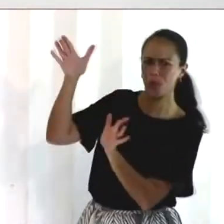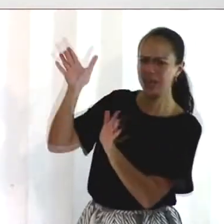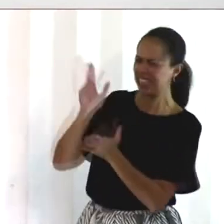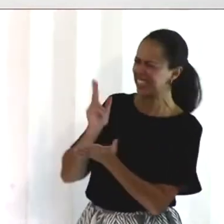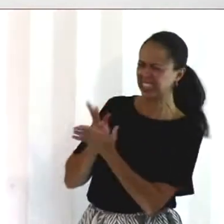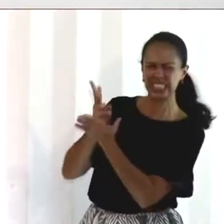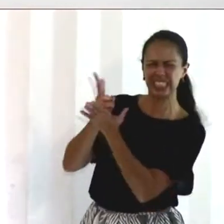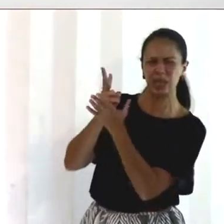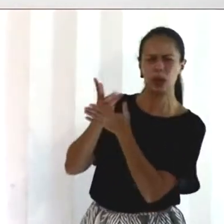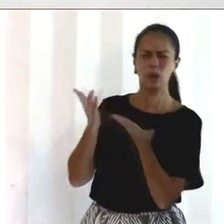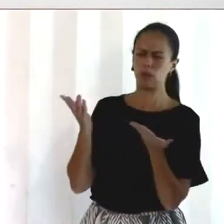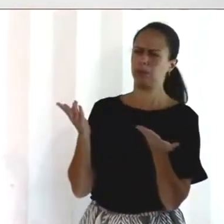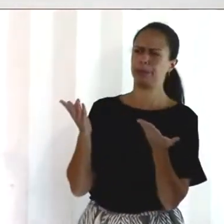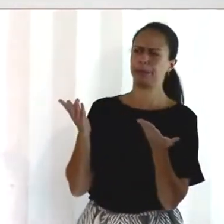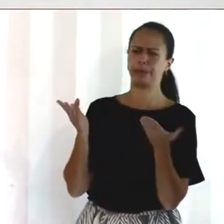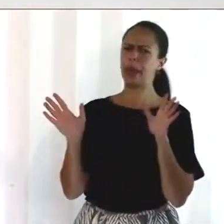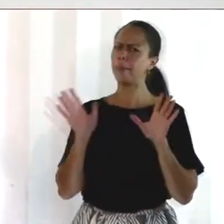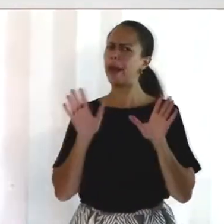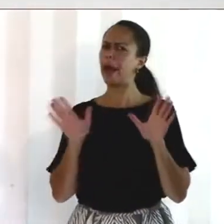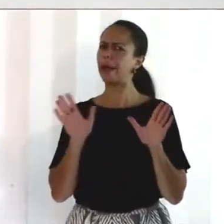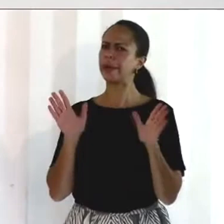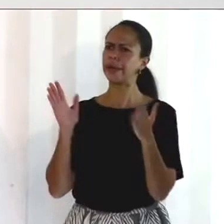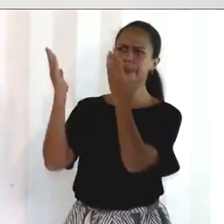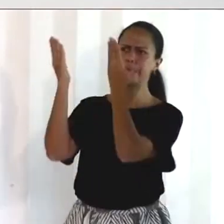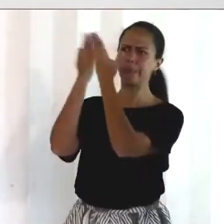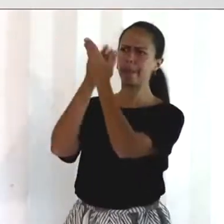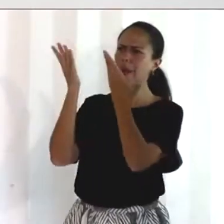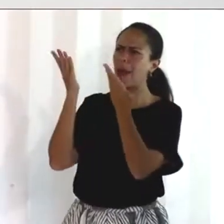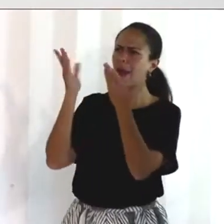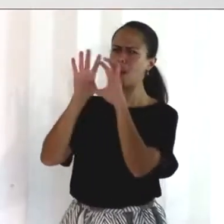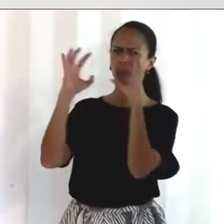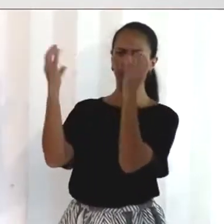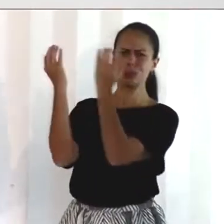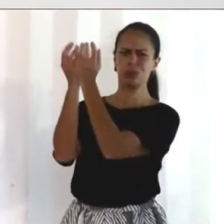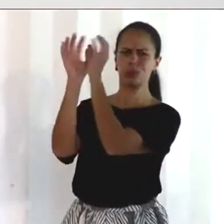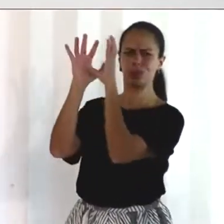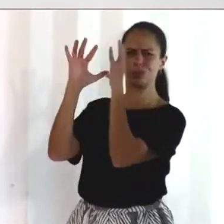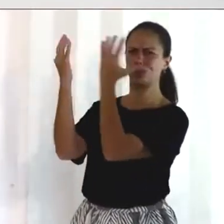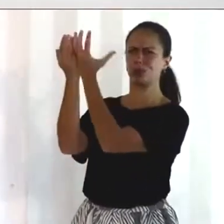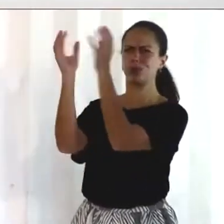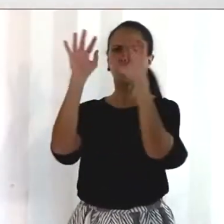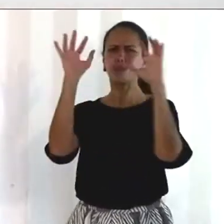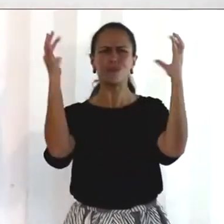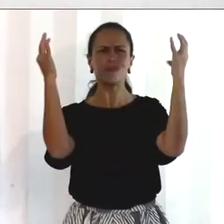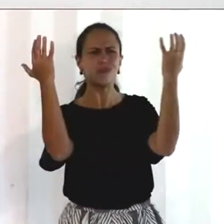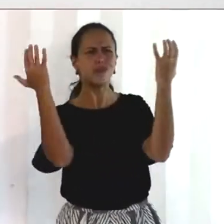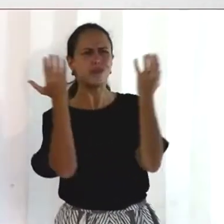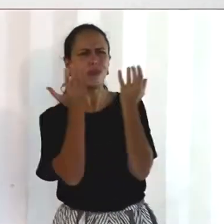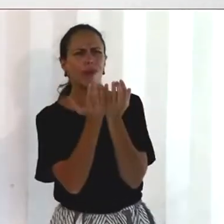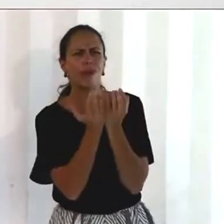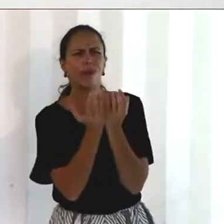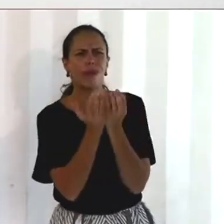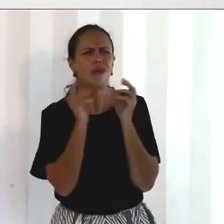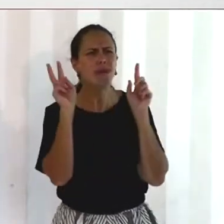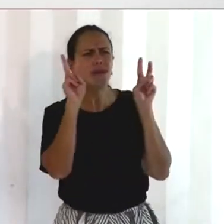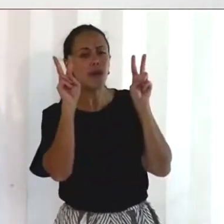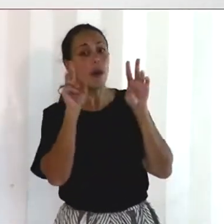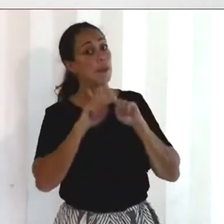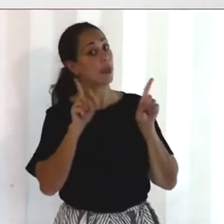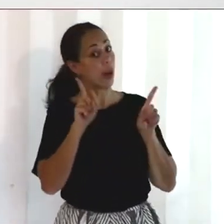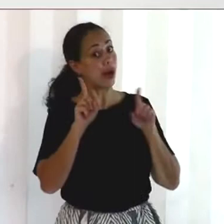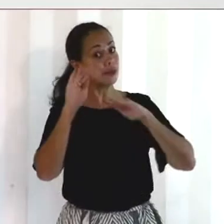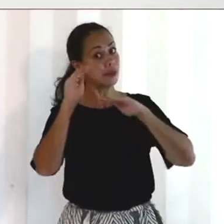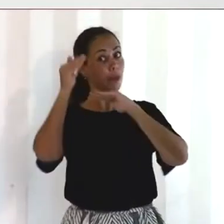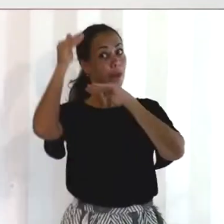e outras coisas, mas nunca o sol deixa de ser aquele sol, aquele brilho do sol. Assim é a bem-aventurança em nós.